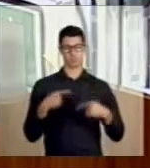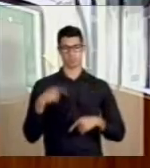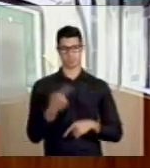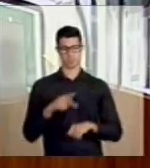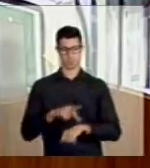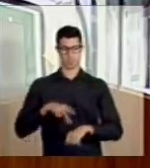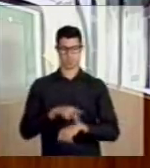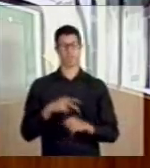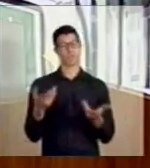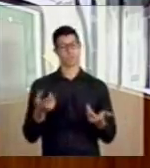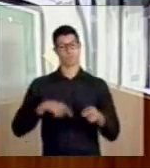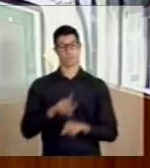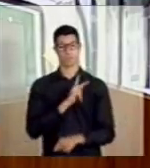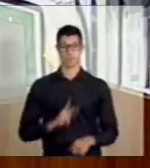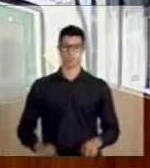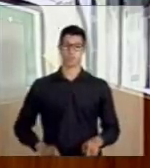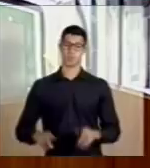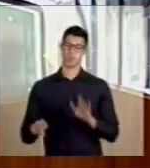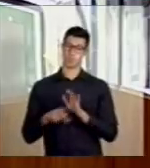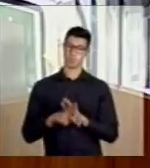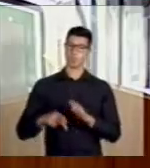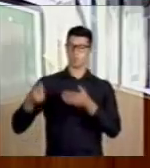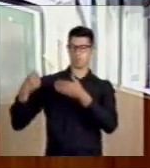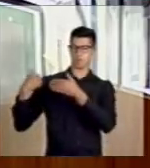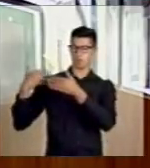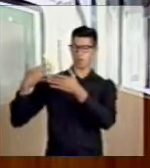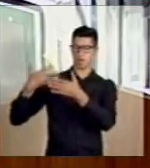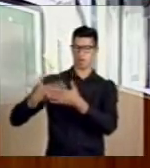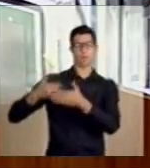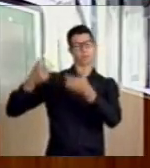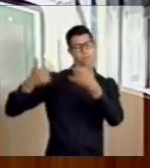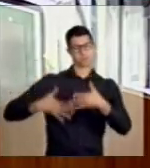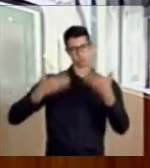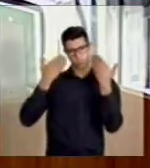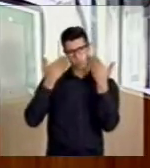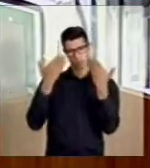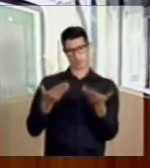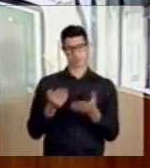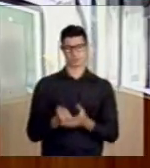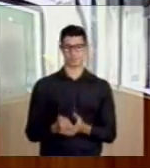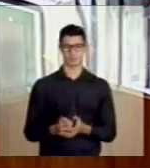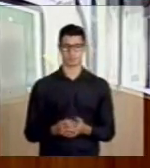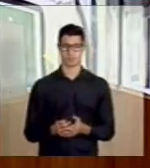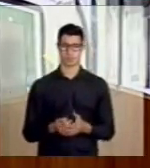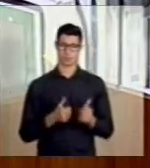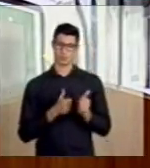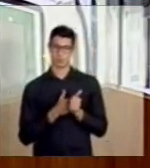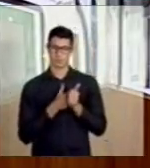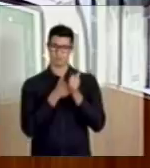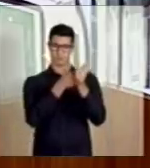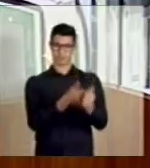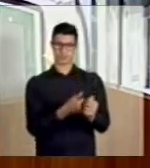país. Assim, senhora presidente, em face das razões expostas, eu acompanho